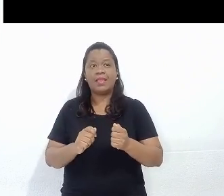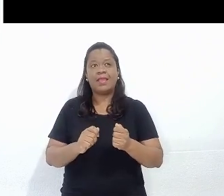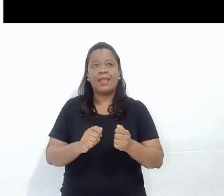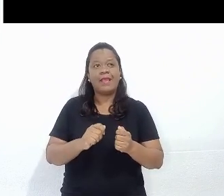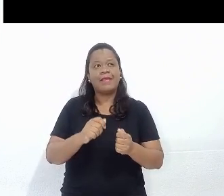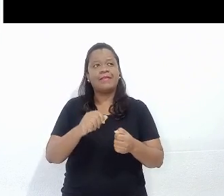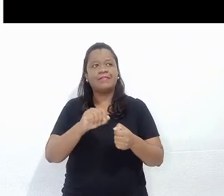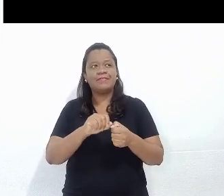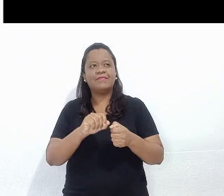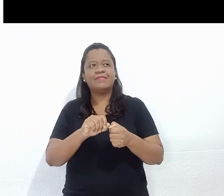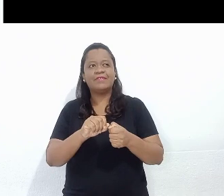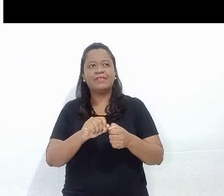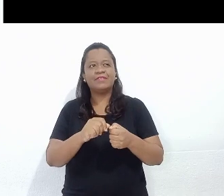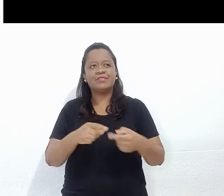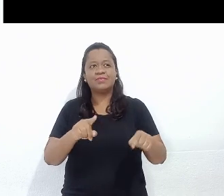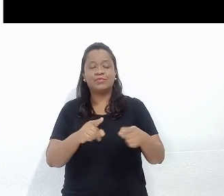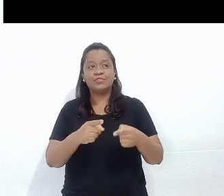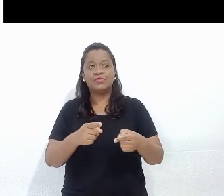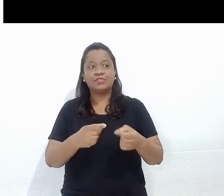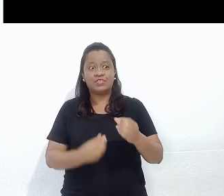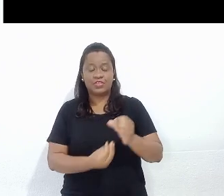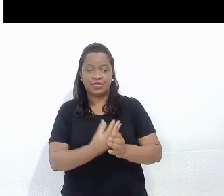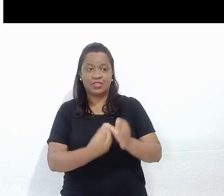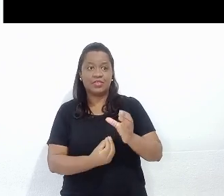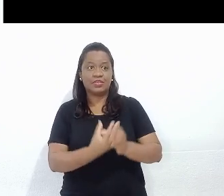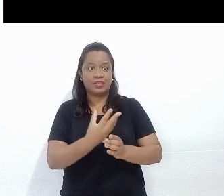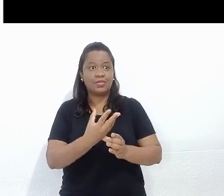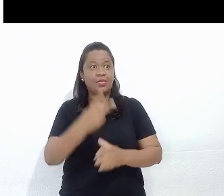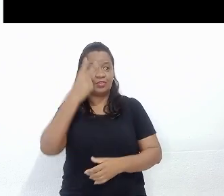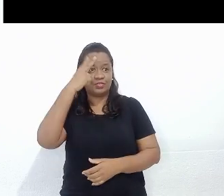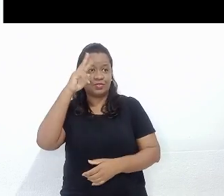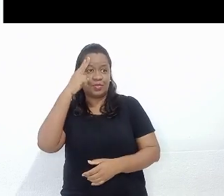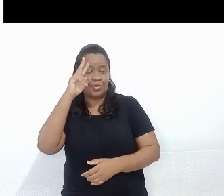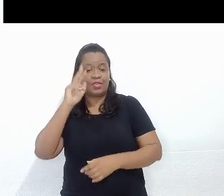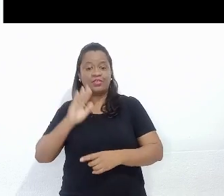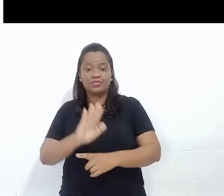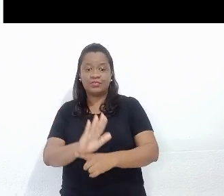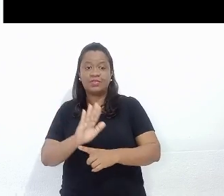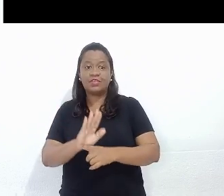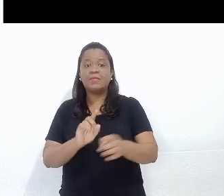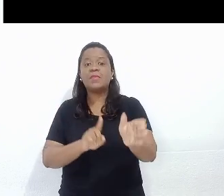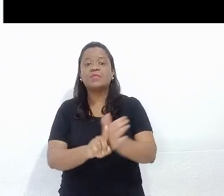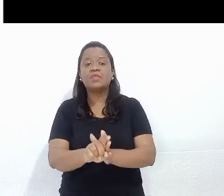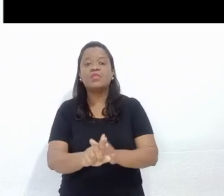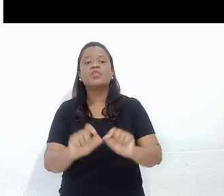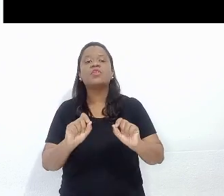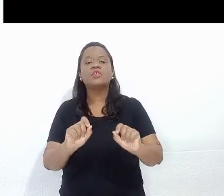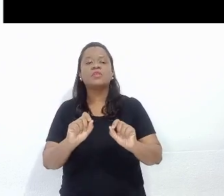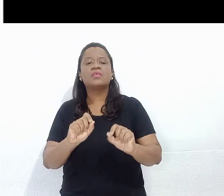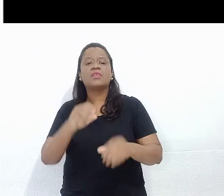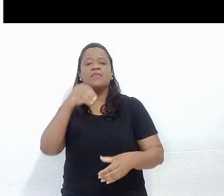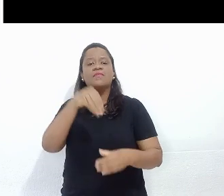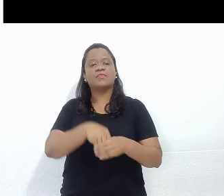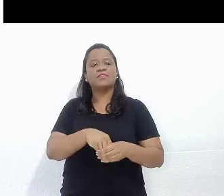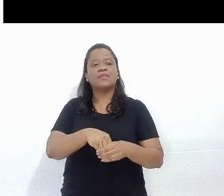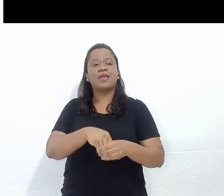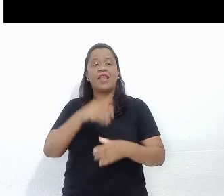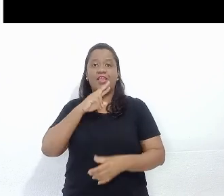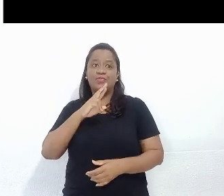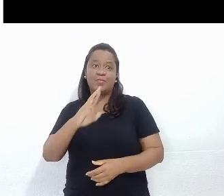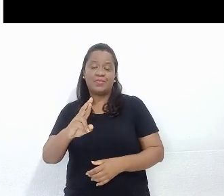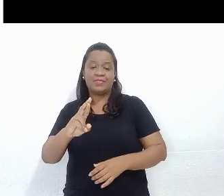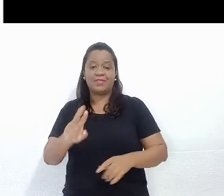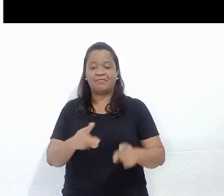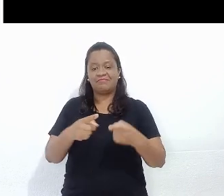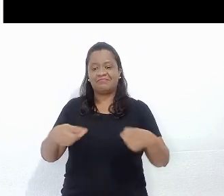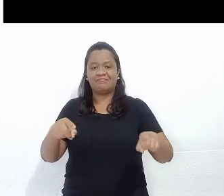historinha, tipo, de um ajudante perguntando para ele quem ele ia votar e ele respondendo cantando, assim. E foi